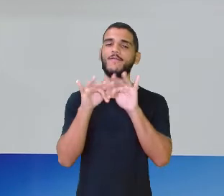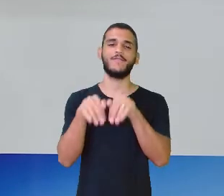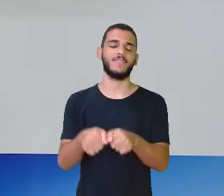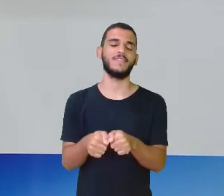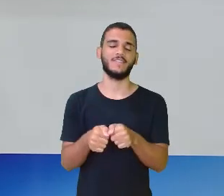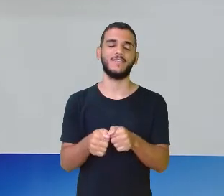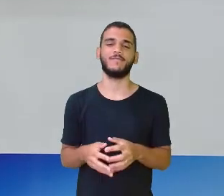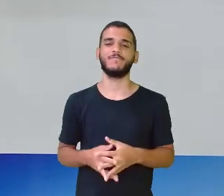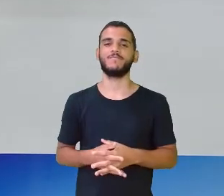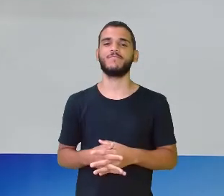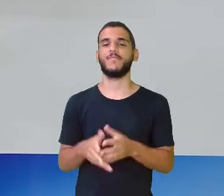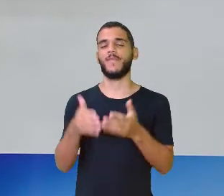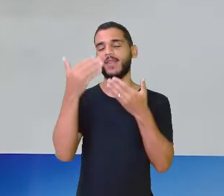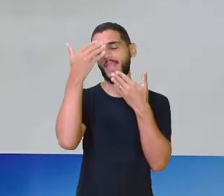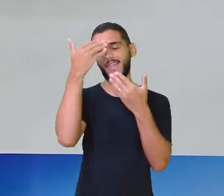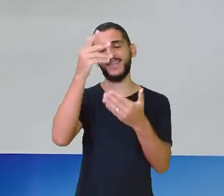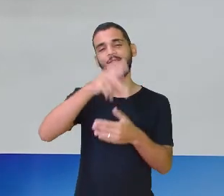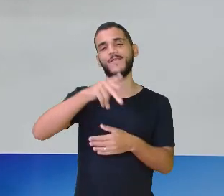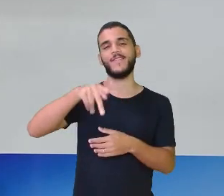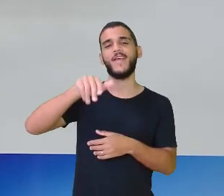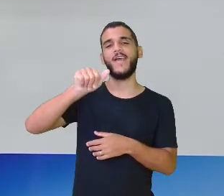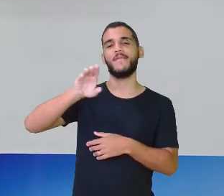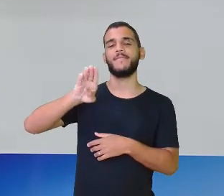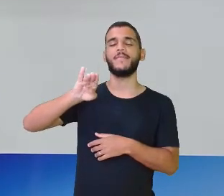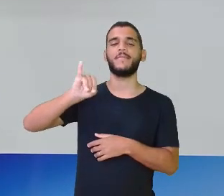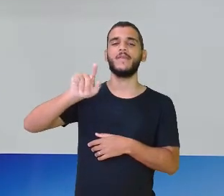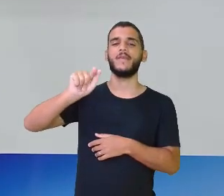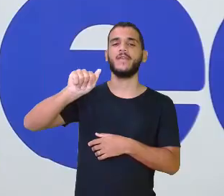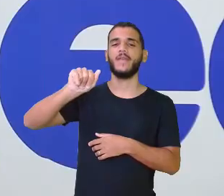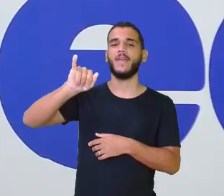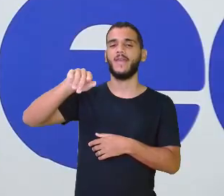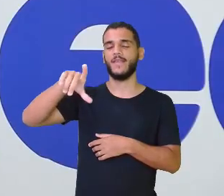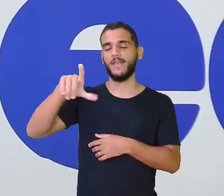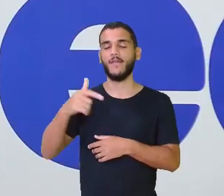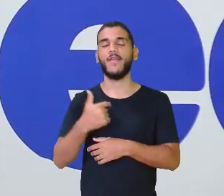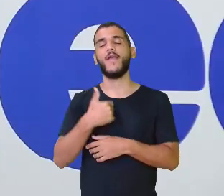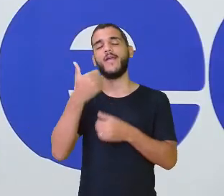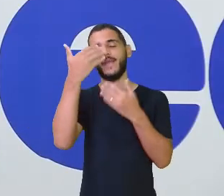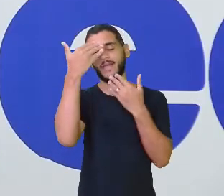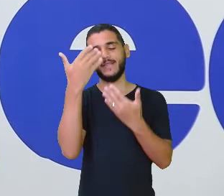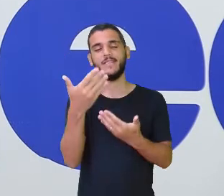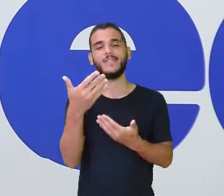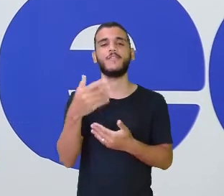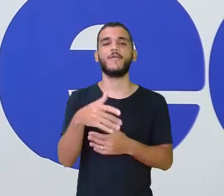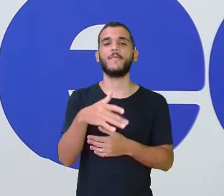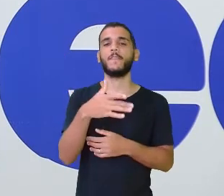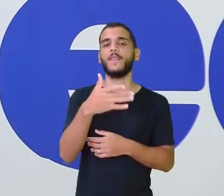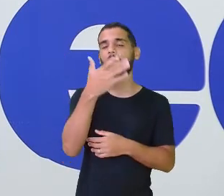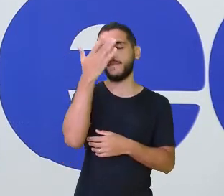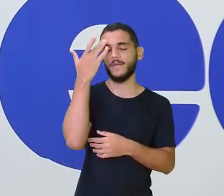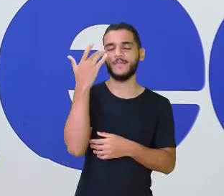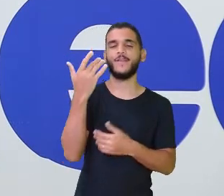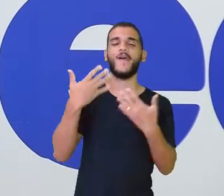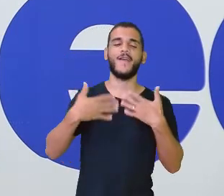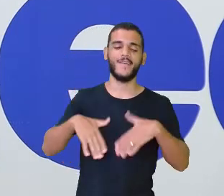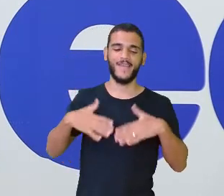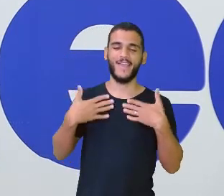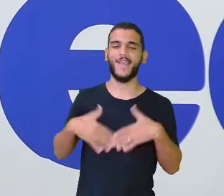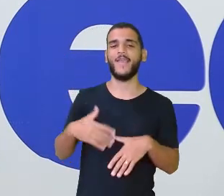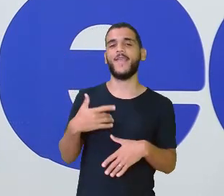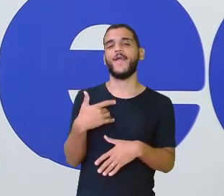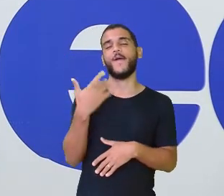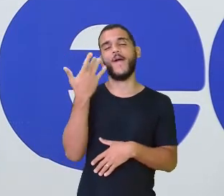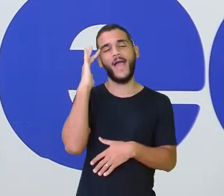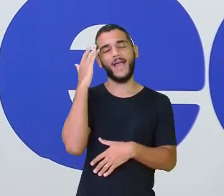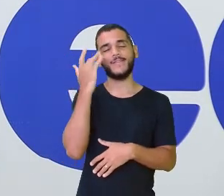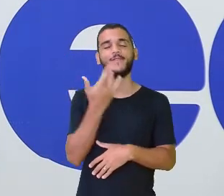ao fim. Agradeço a professora Abigail. Eu que agradeço, eles me deram um descansinho na garganta hoje. Acho que ficaram com dó de mim, vai ver